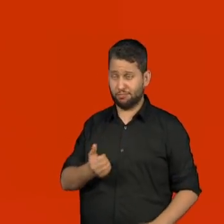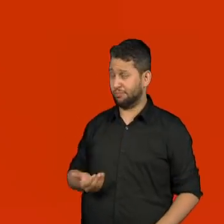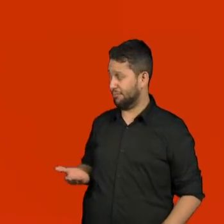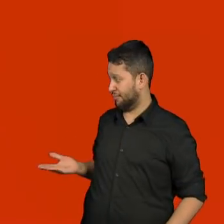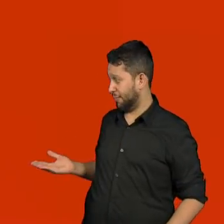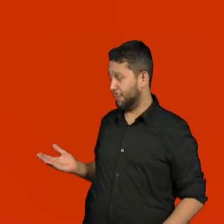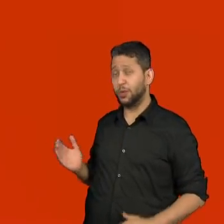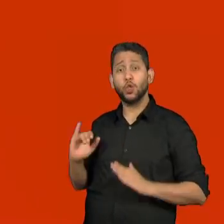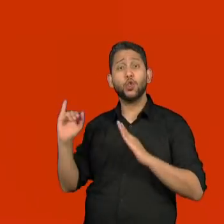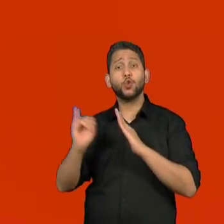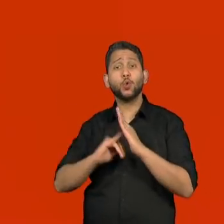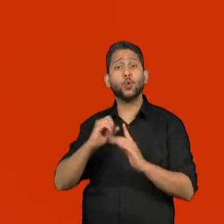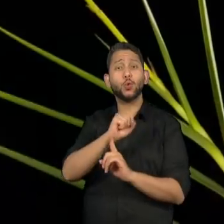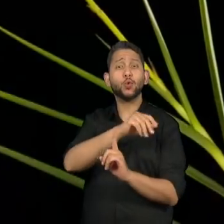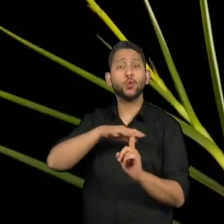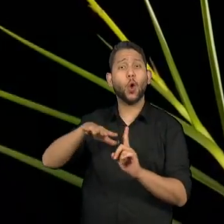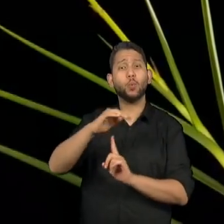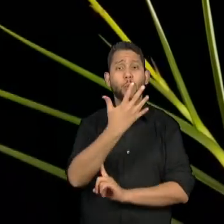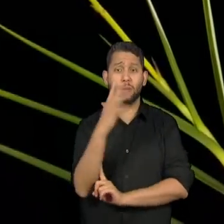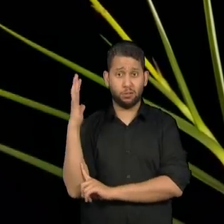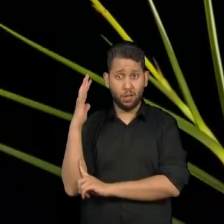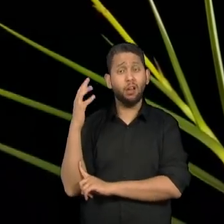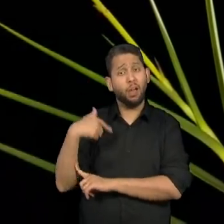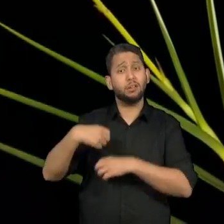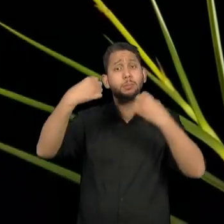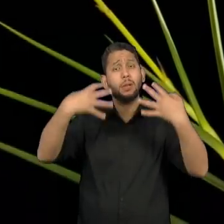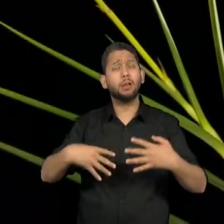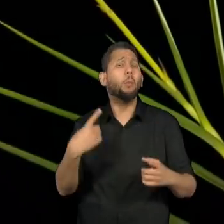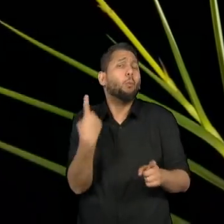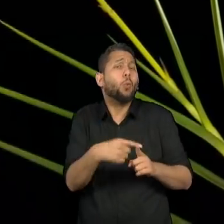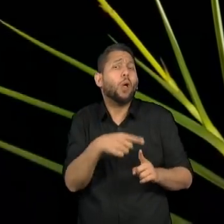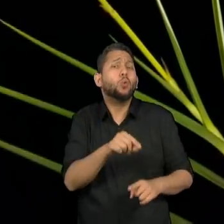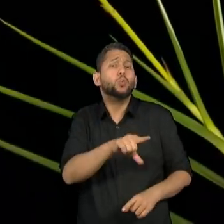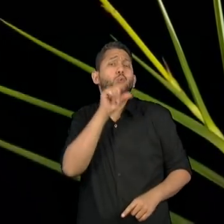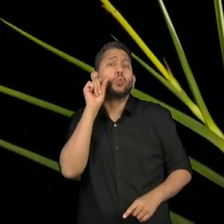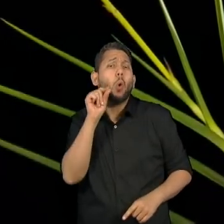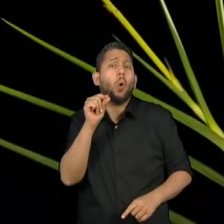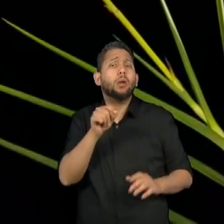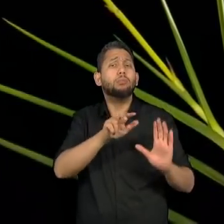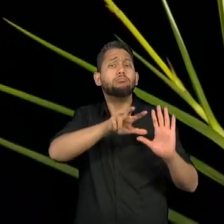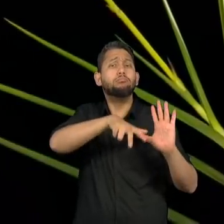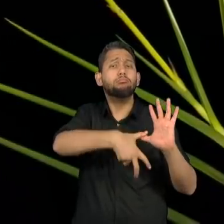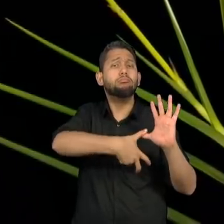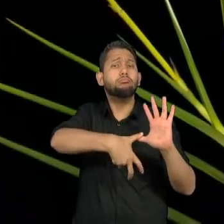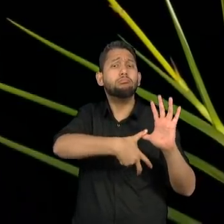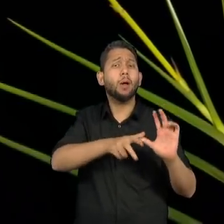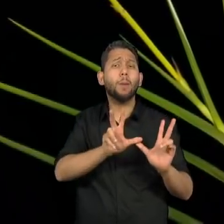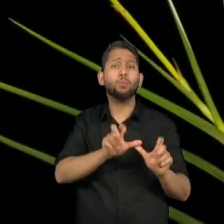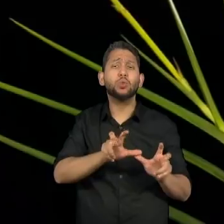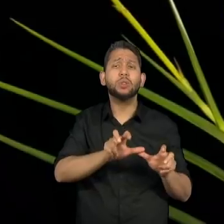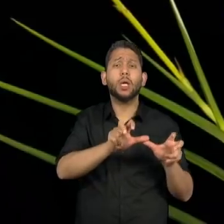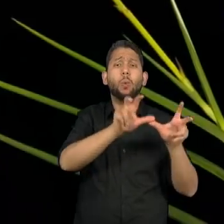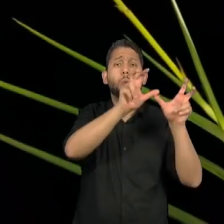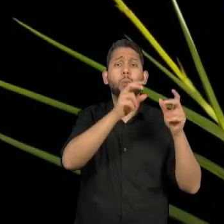Socioambiental, explica por que escolheu este animal como destinatário. O morcego, na verdade, como destinatário, é uma